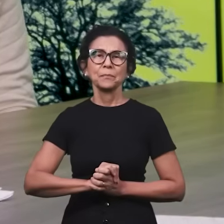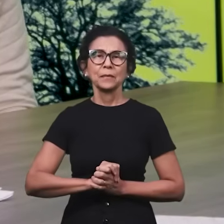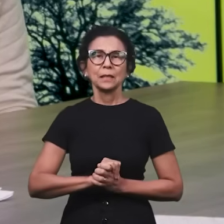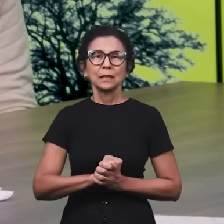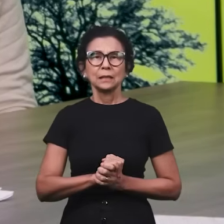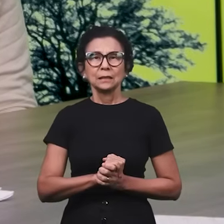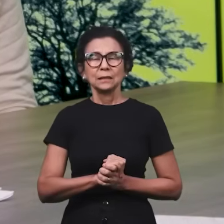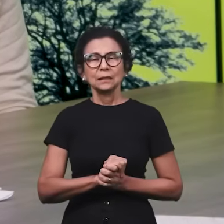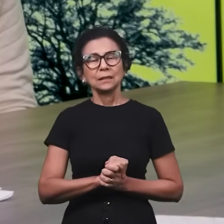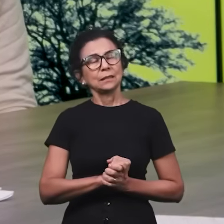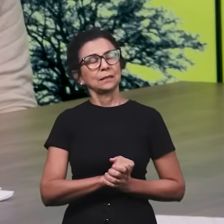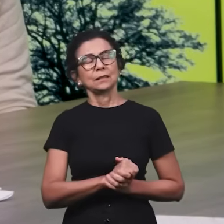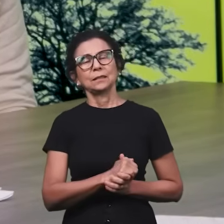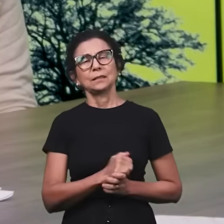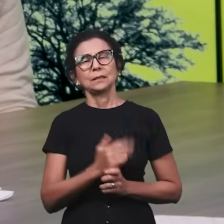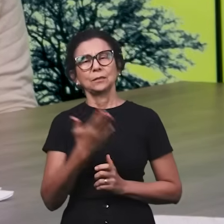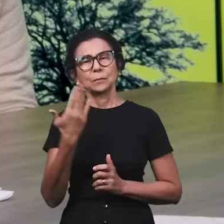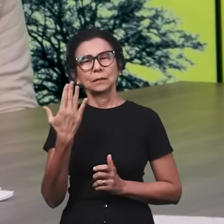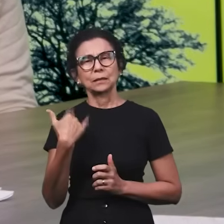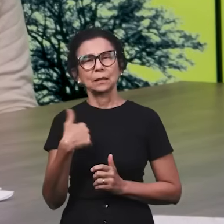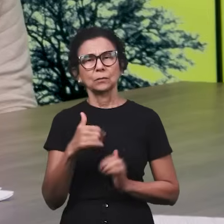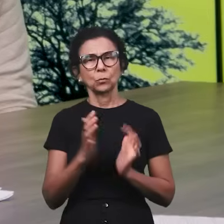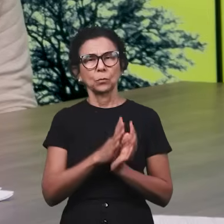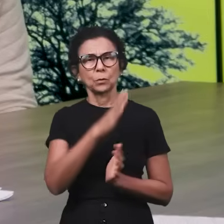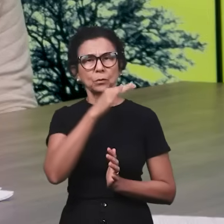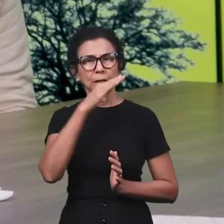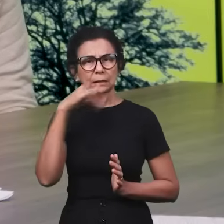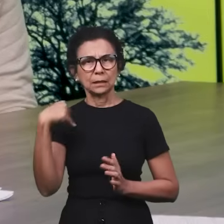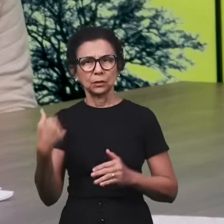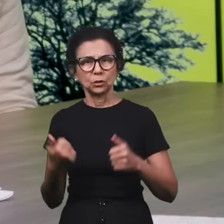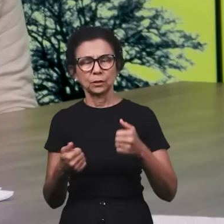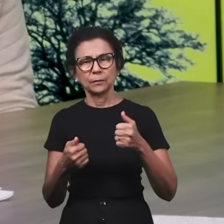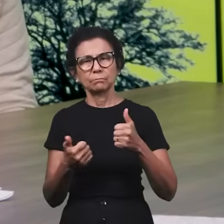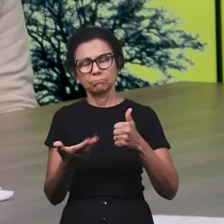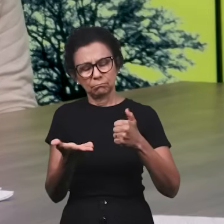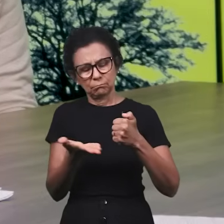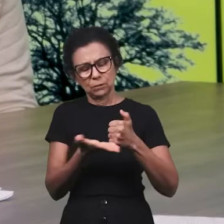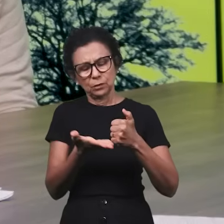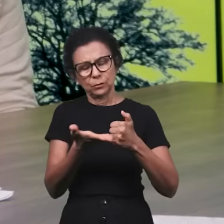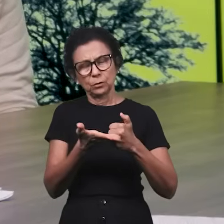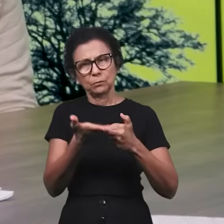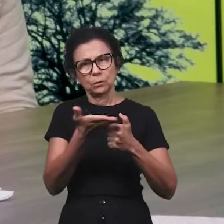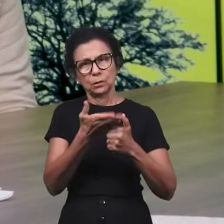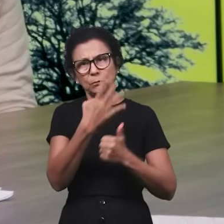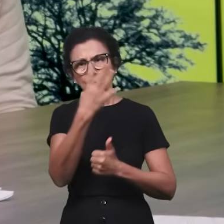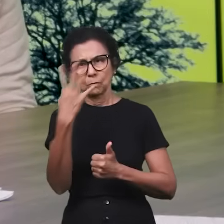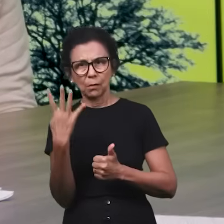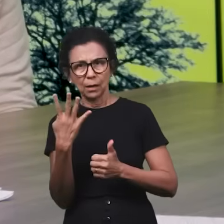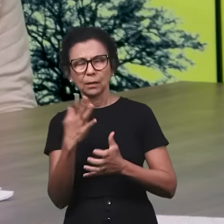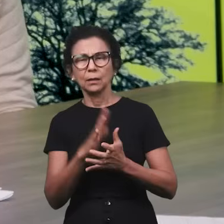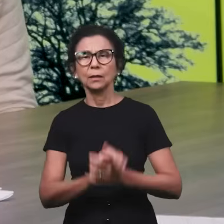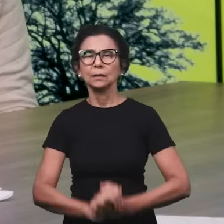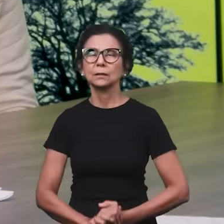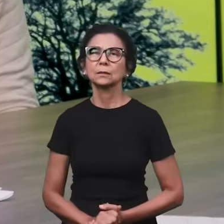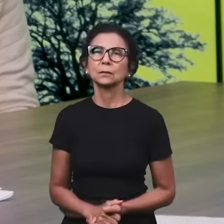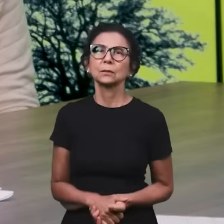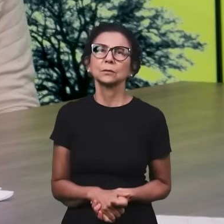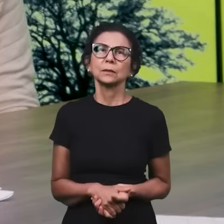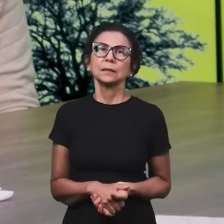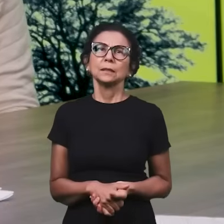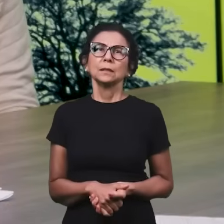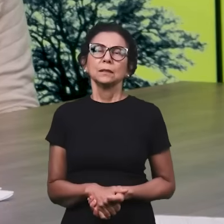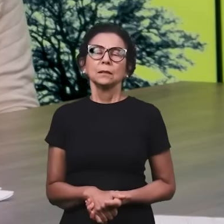4, e quando não tinha, a irmã Sara nos reunia ali, onde hoje é a cantina